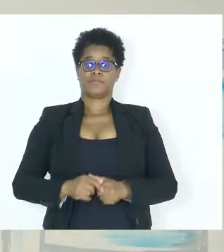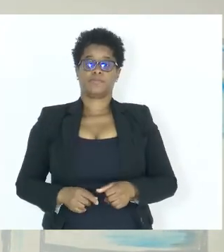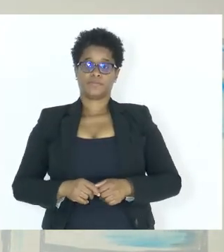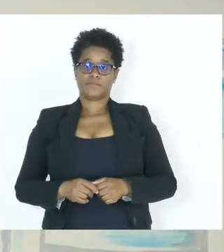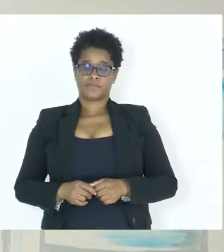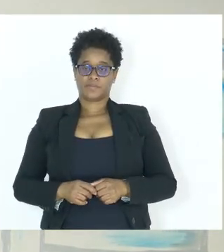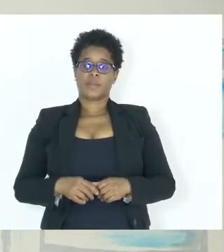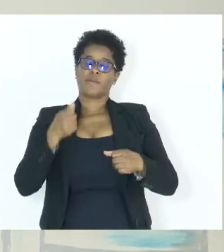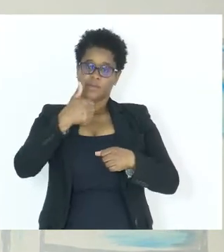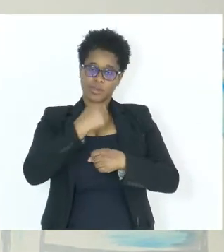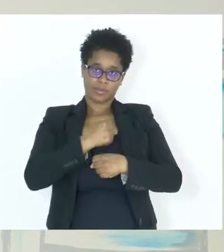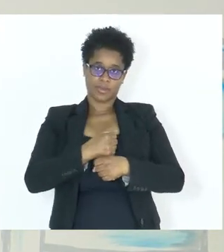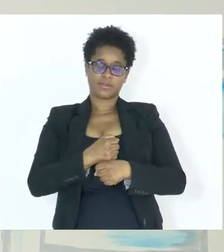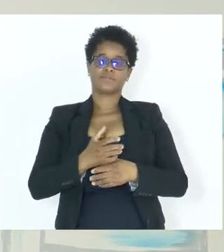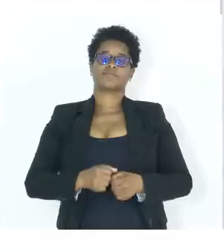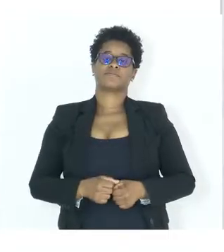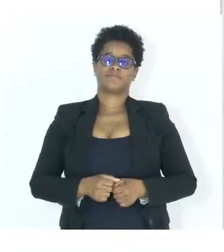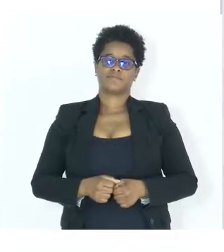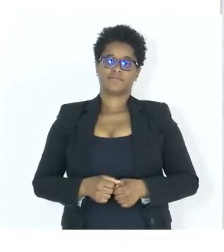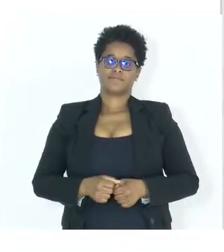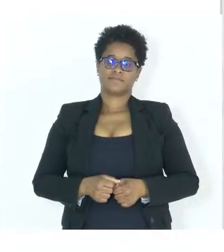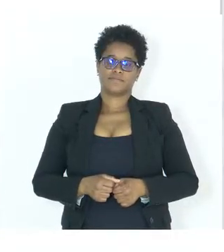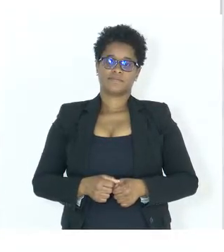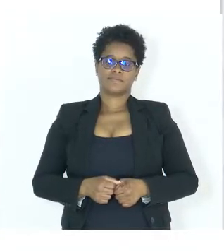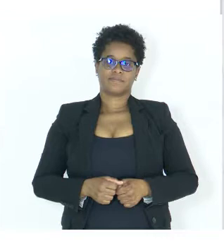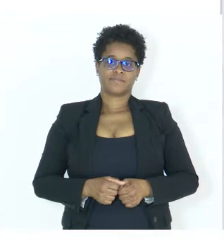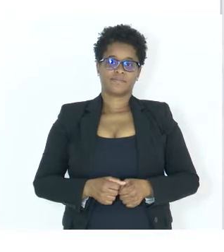Então, bom trabalho. Vamos.